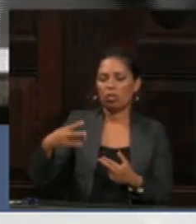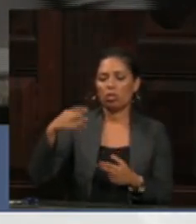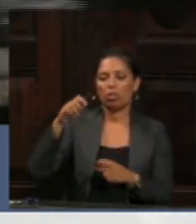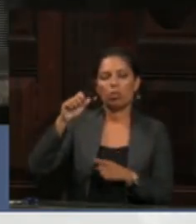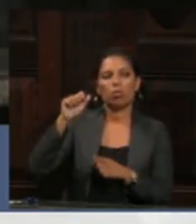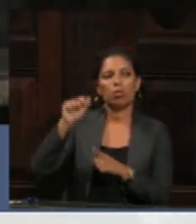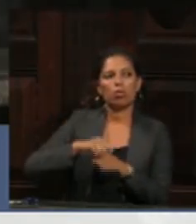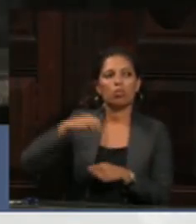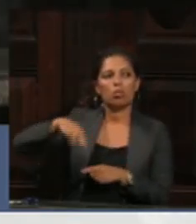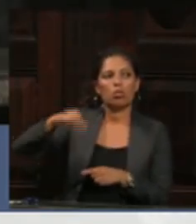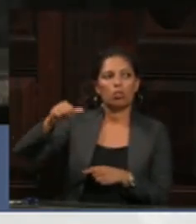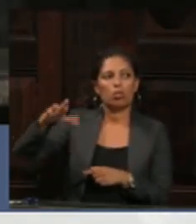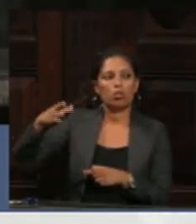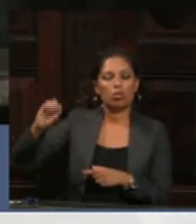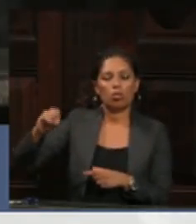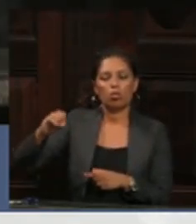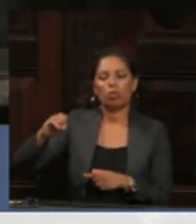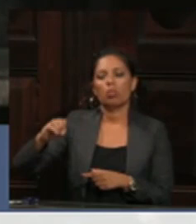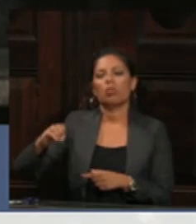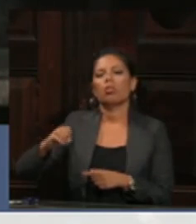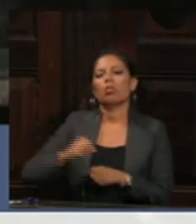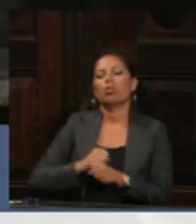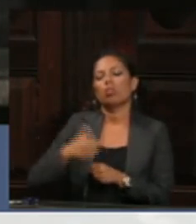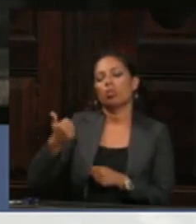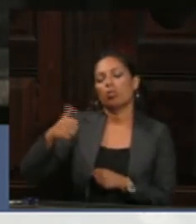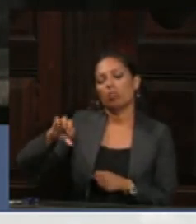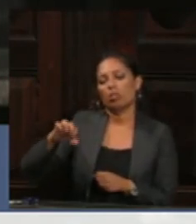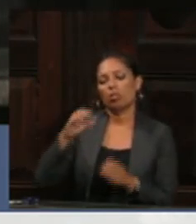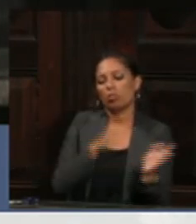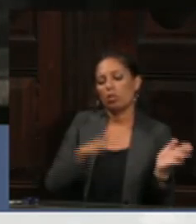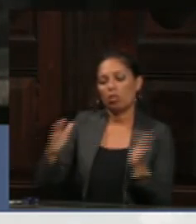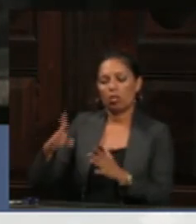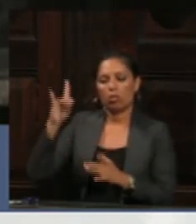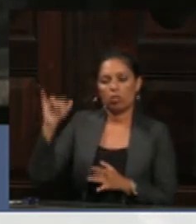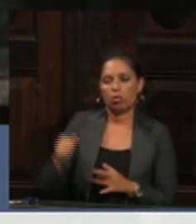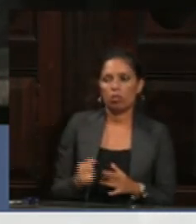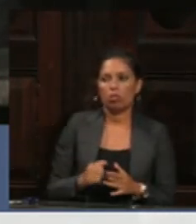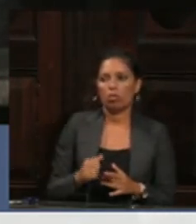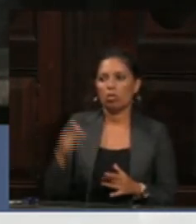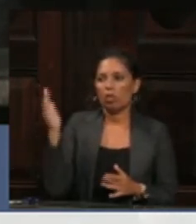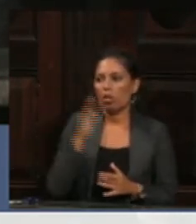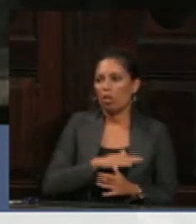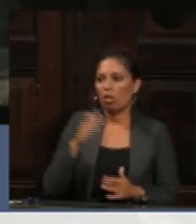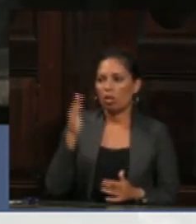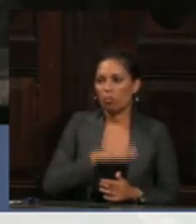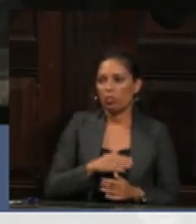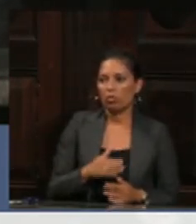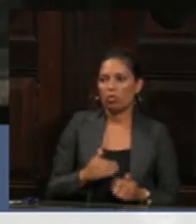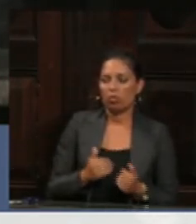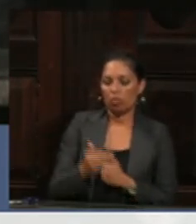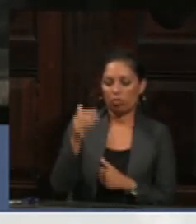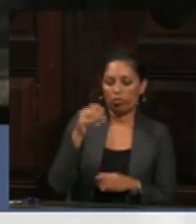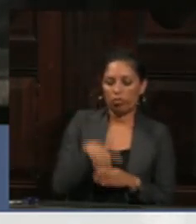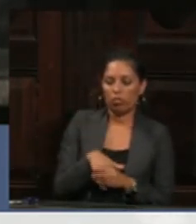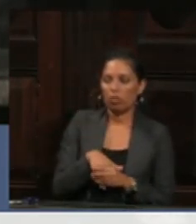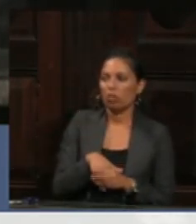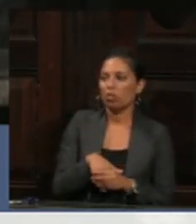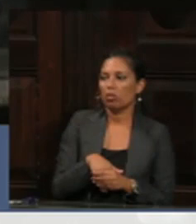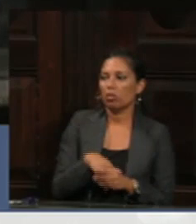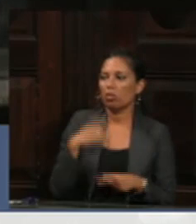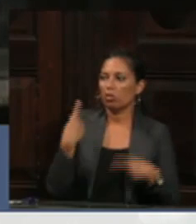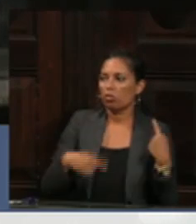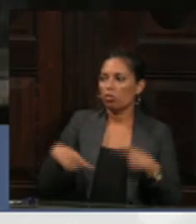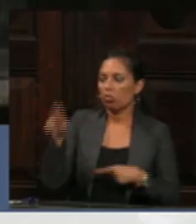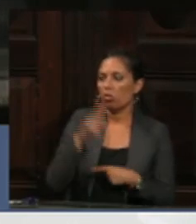de 2019, com a seguinte ordem do dia. Em regime de urgência, em votação, em